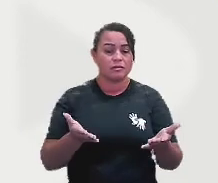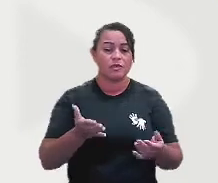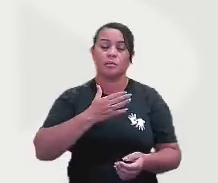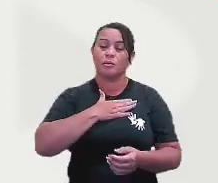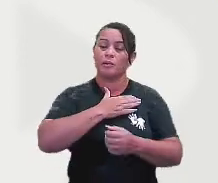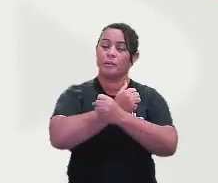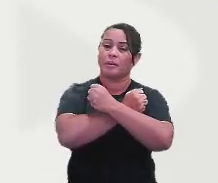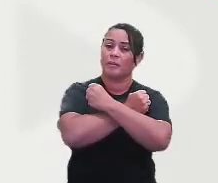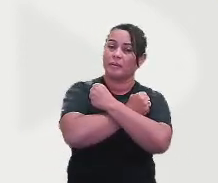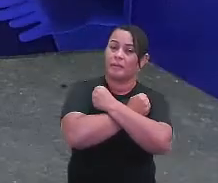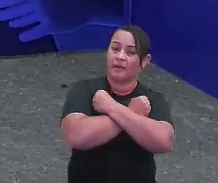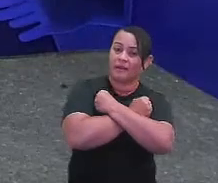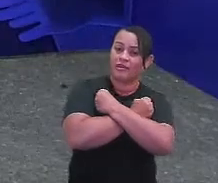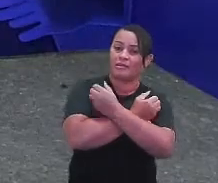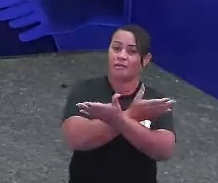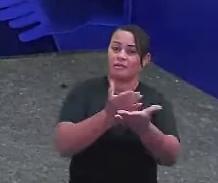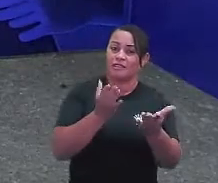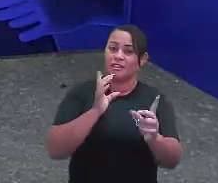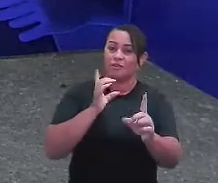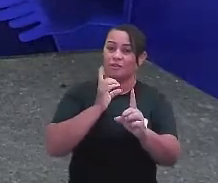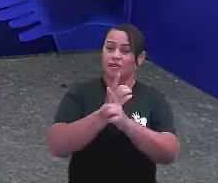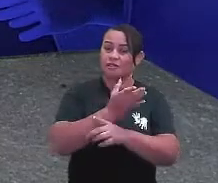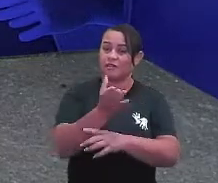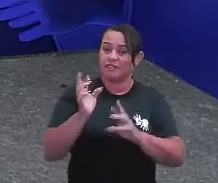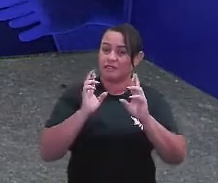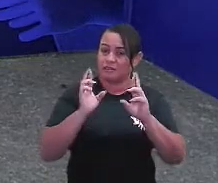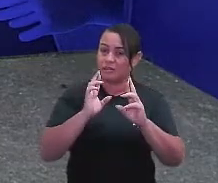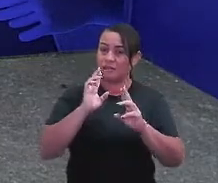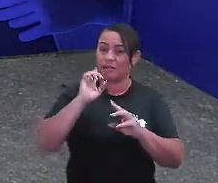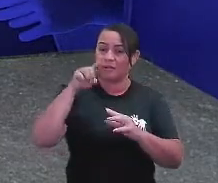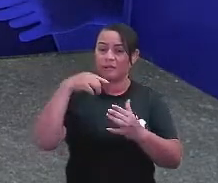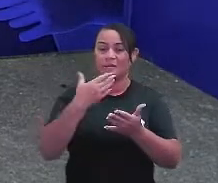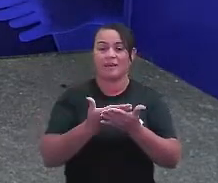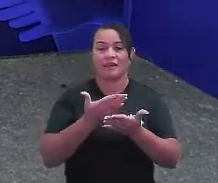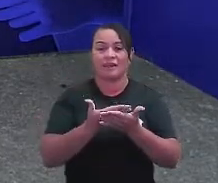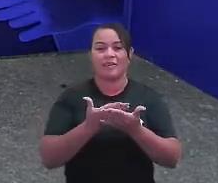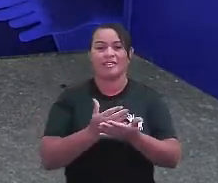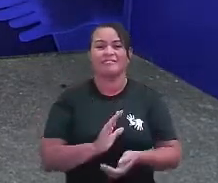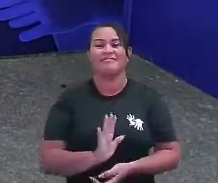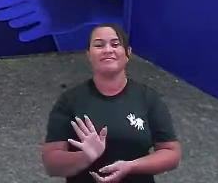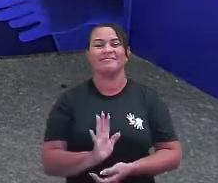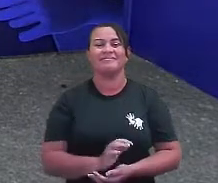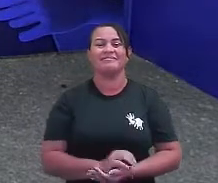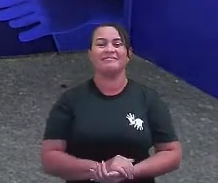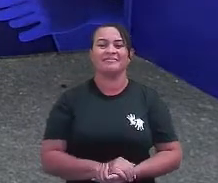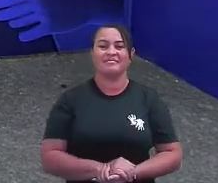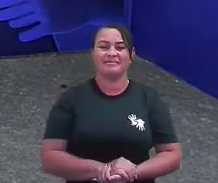meu abraço, e eu espero encontrá-los na próxima aula. Até lá!